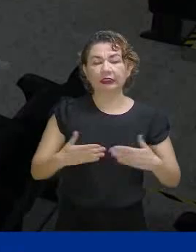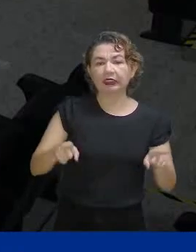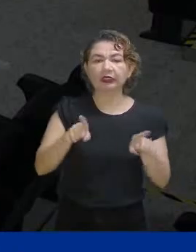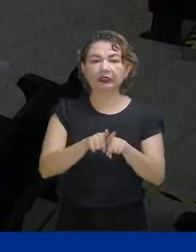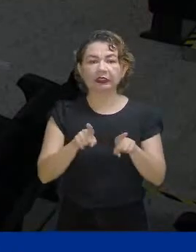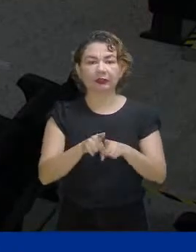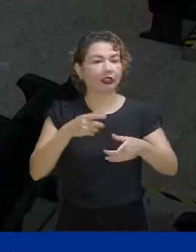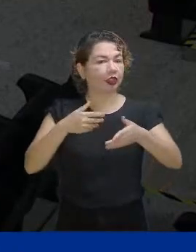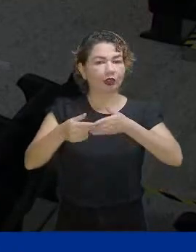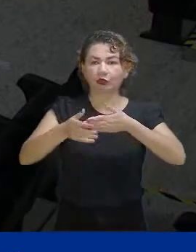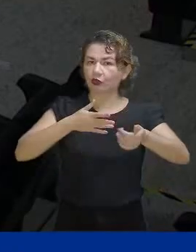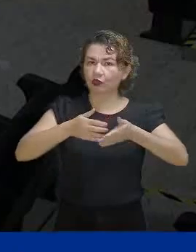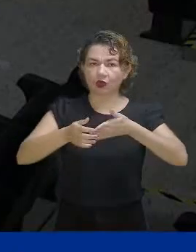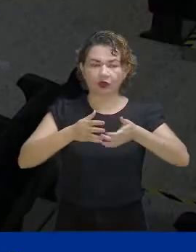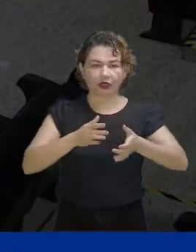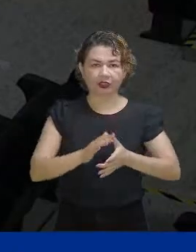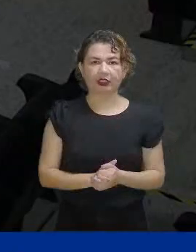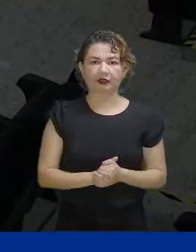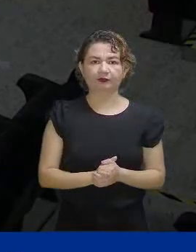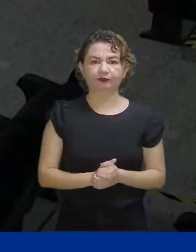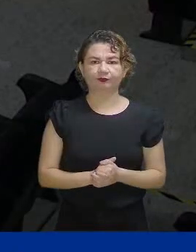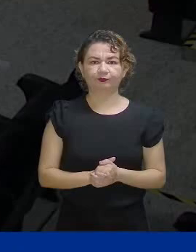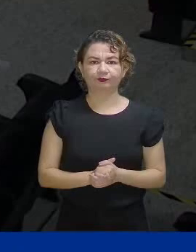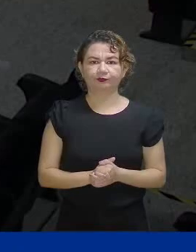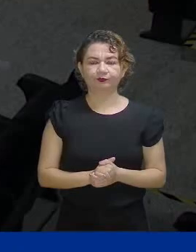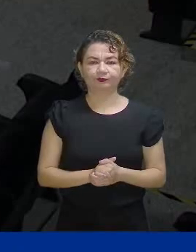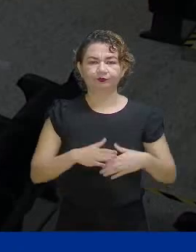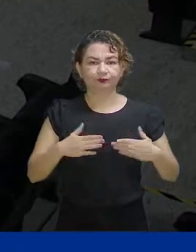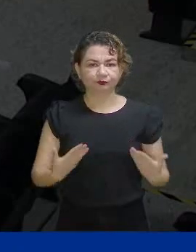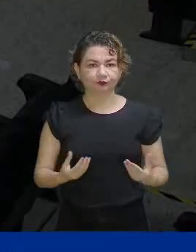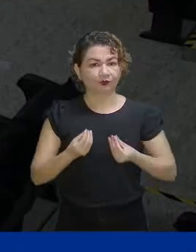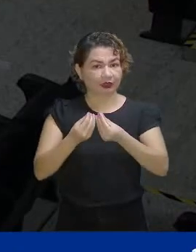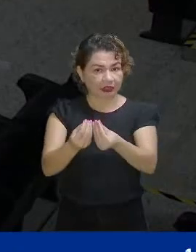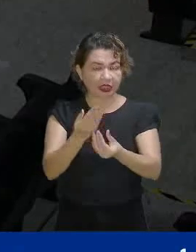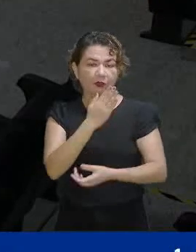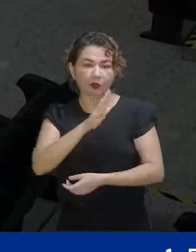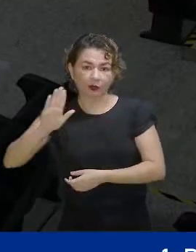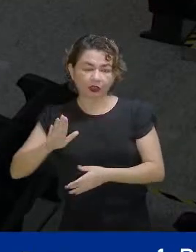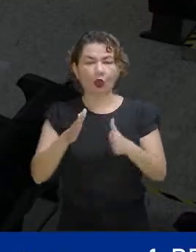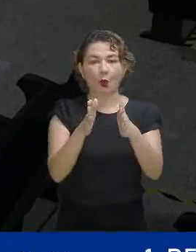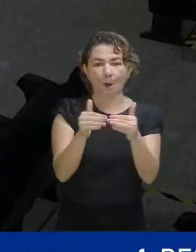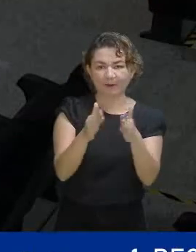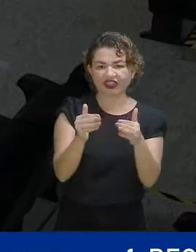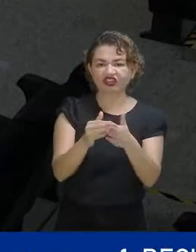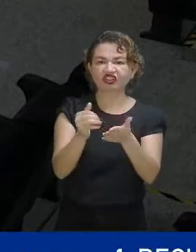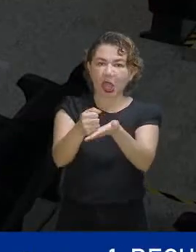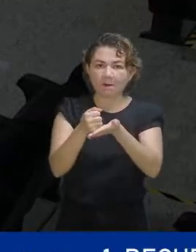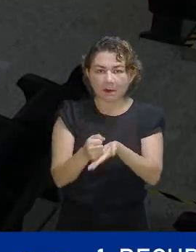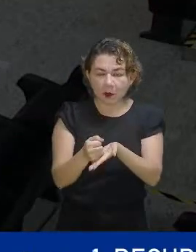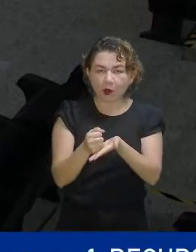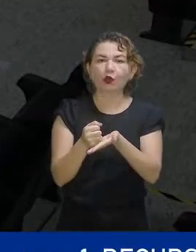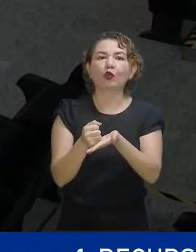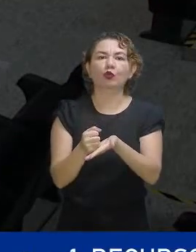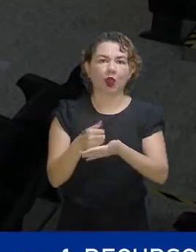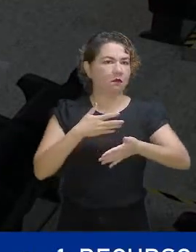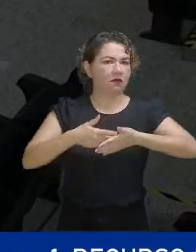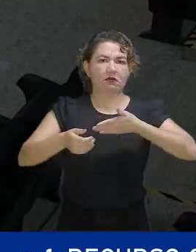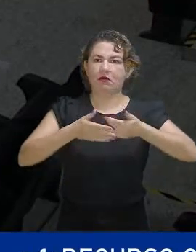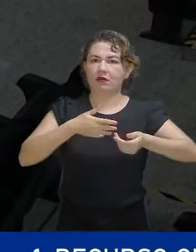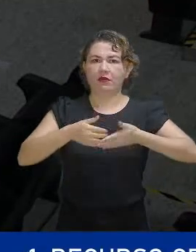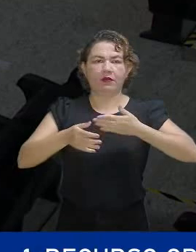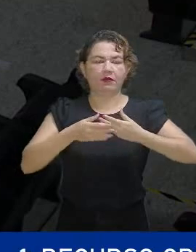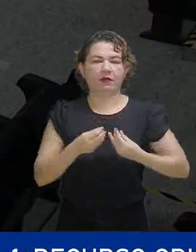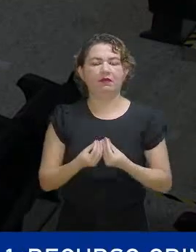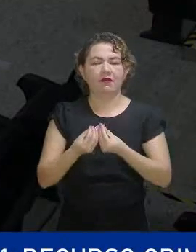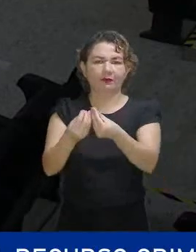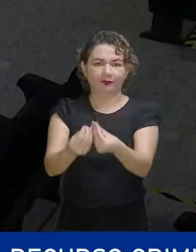dos núcleos nele descritos, consistentes em dar, prometer ou solicitar vantagem, independentemente da efetiva